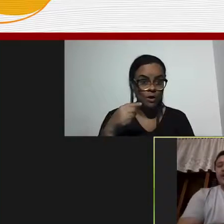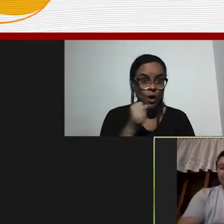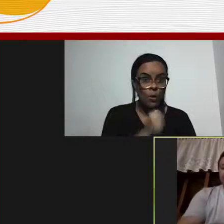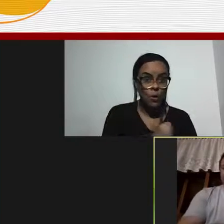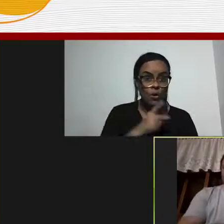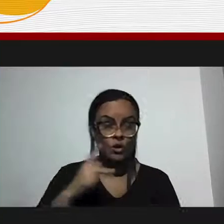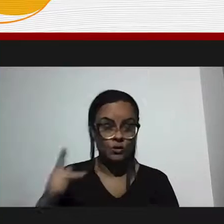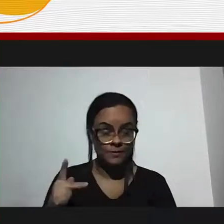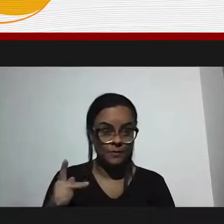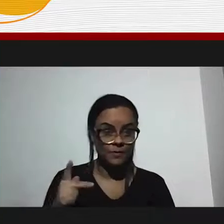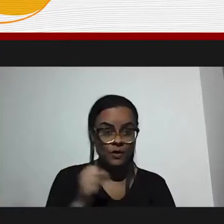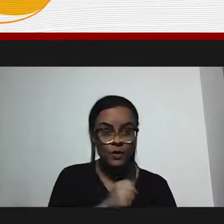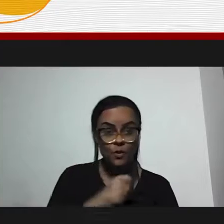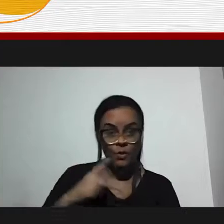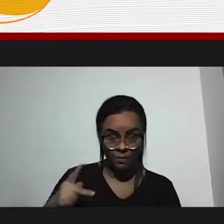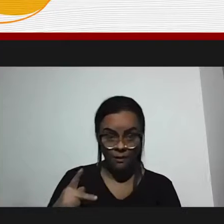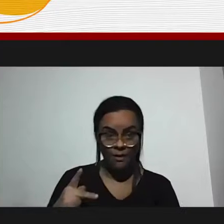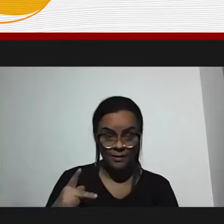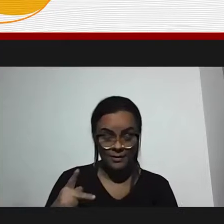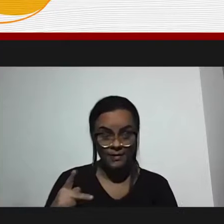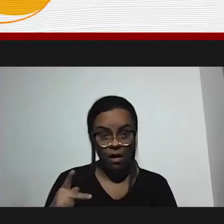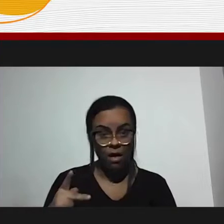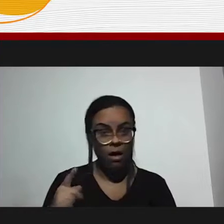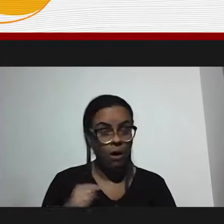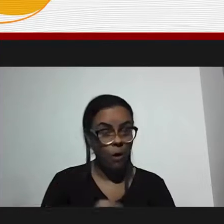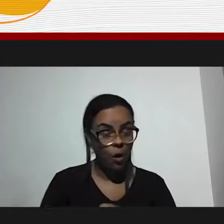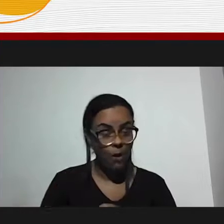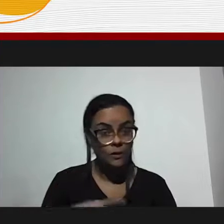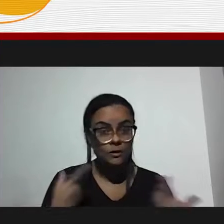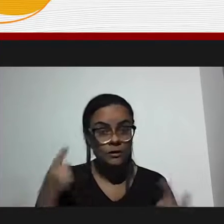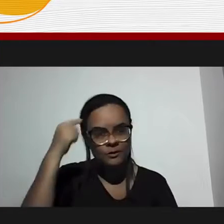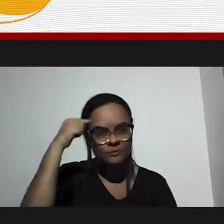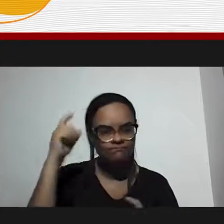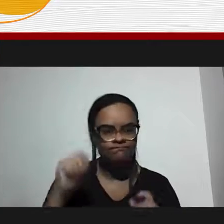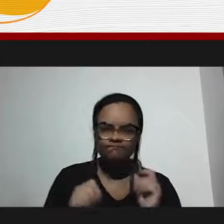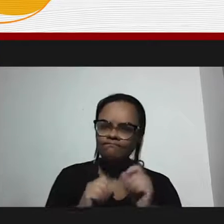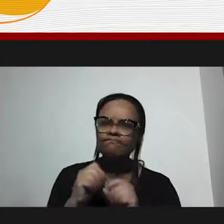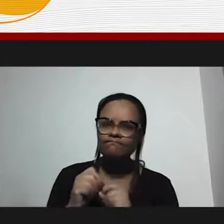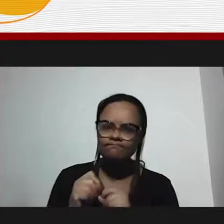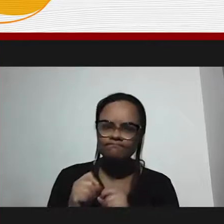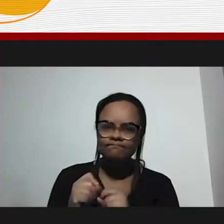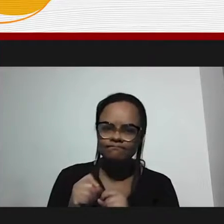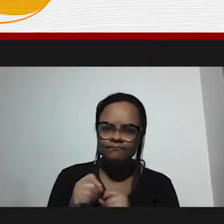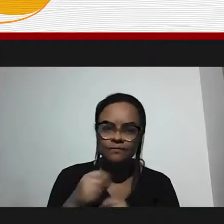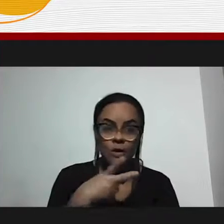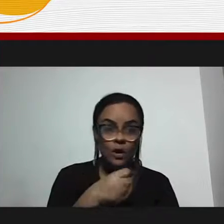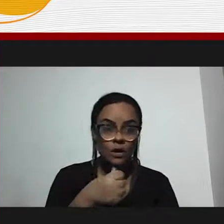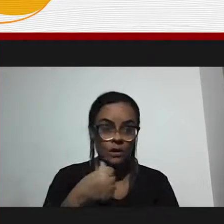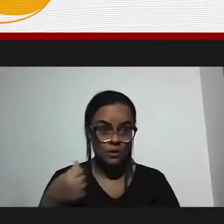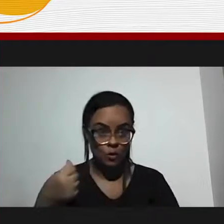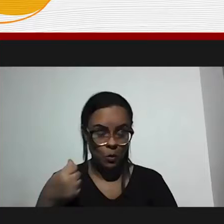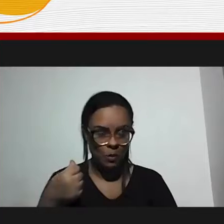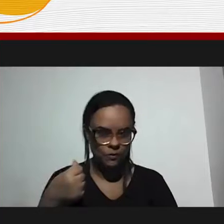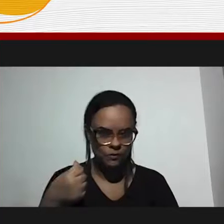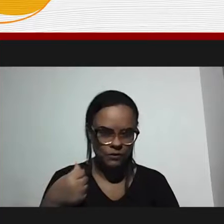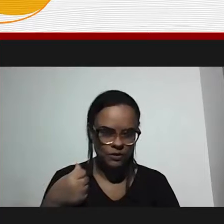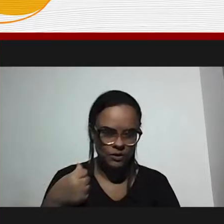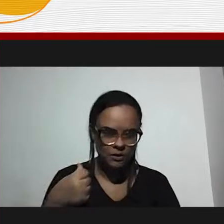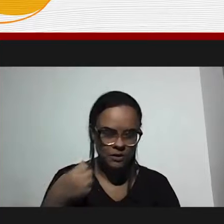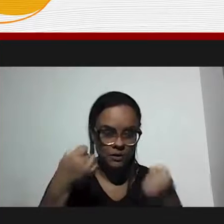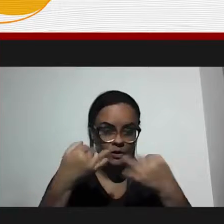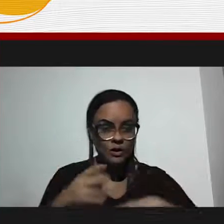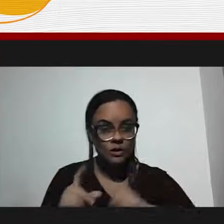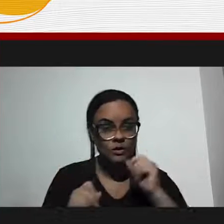se os jogadores de futebol penduram a chuteira, eu pendurei a minha sunga em 2016. E o que eu posso falar é